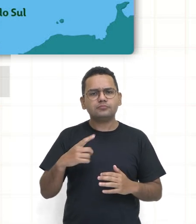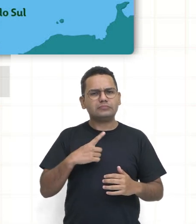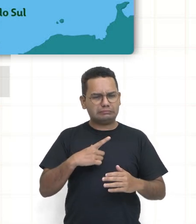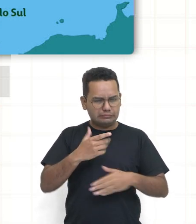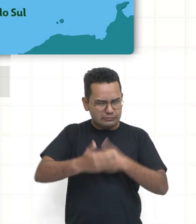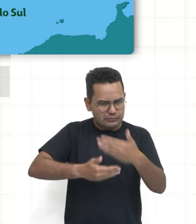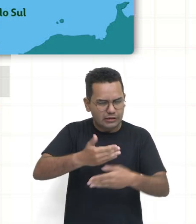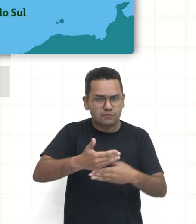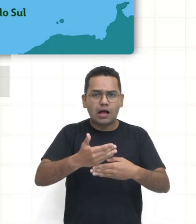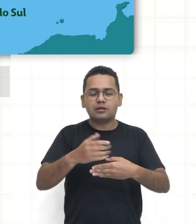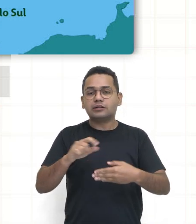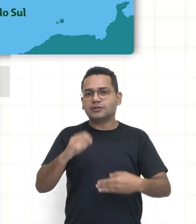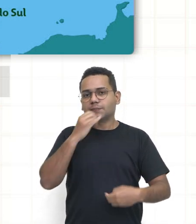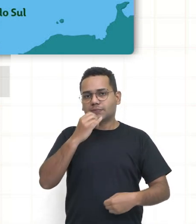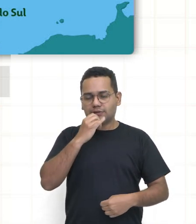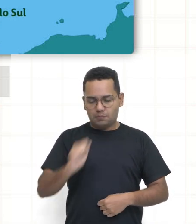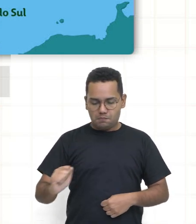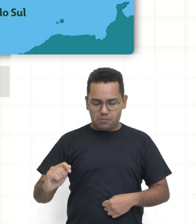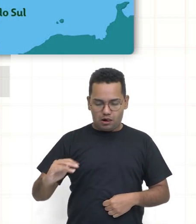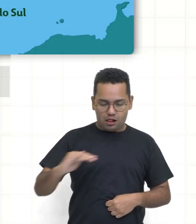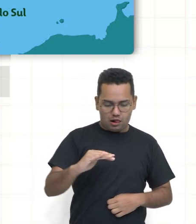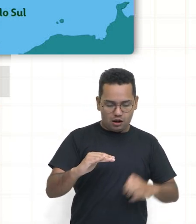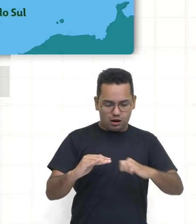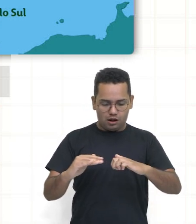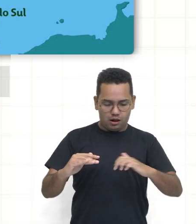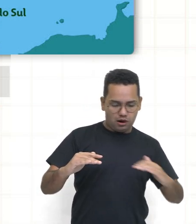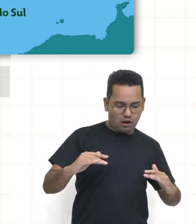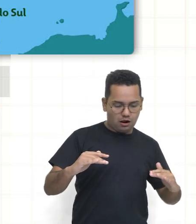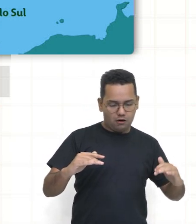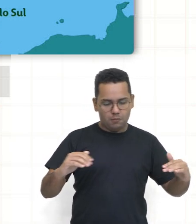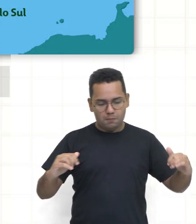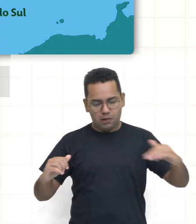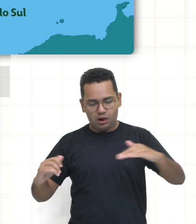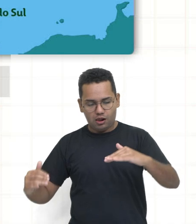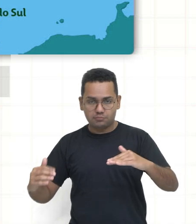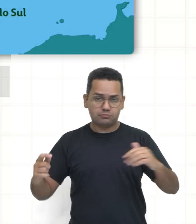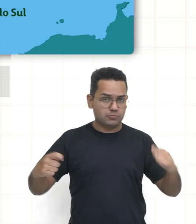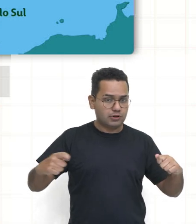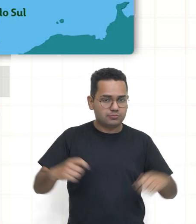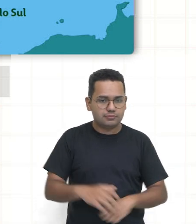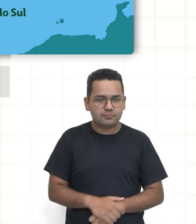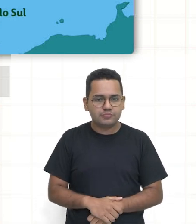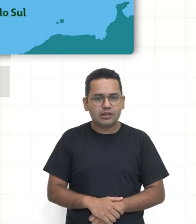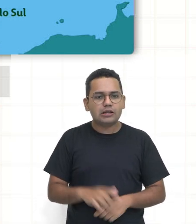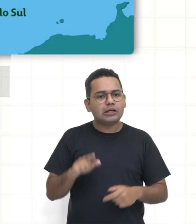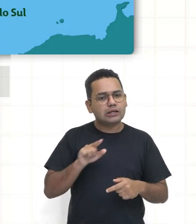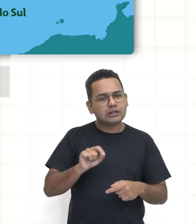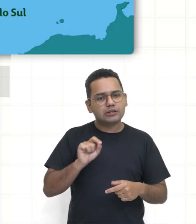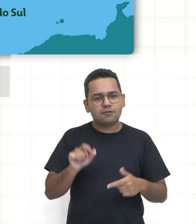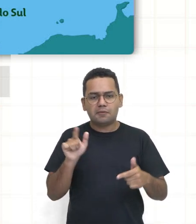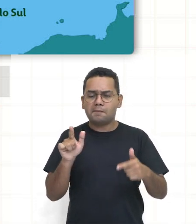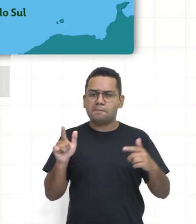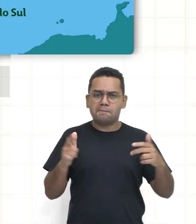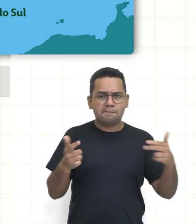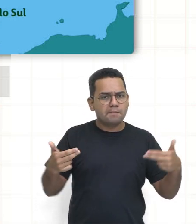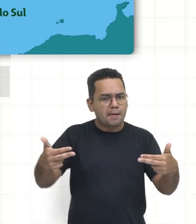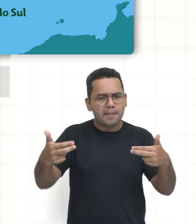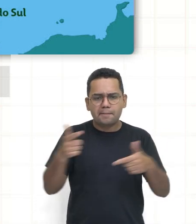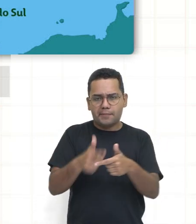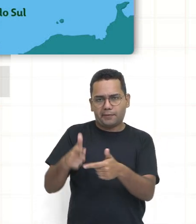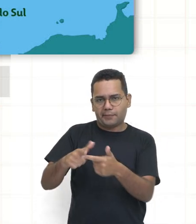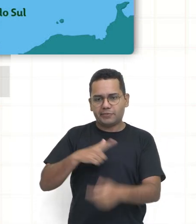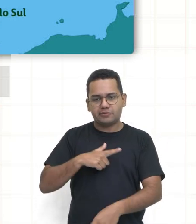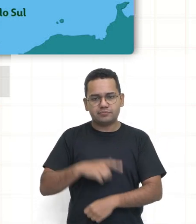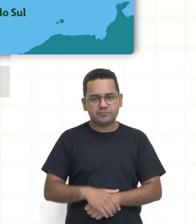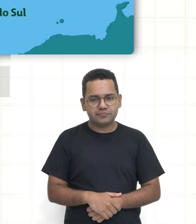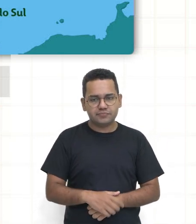avanços e recuos, combates travados nos dois lados da batalha. E o que vai gerar isso aqui, né? O paralelo